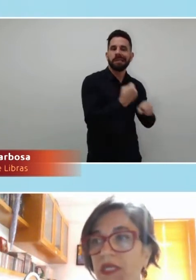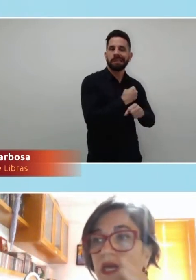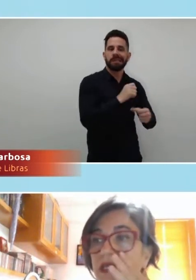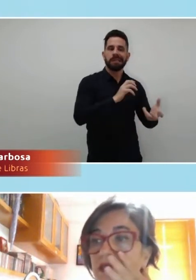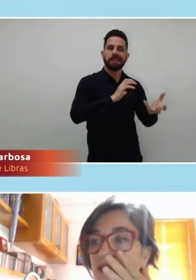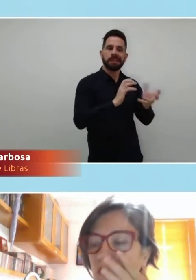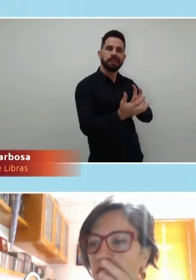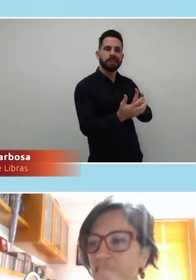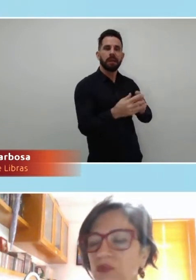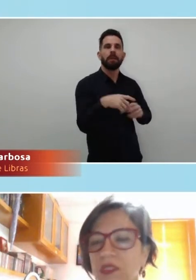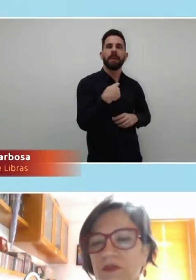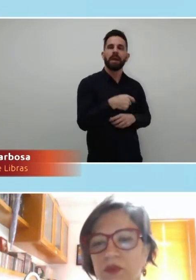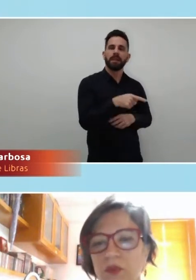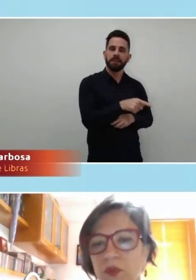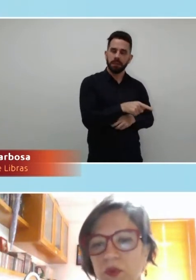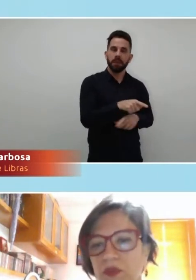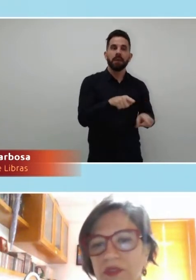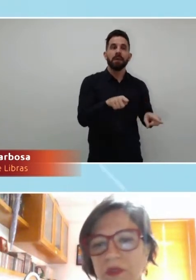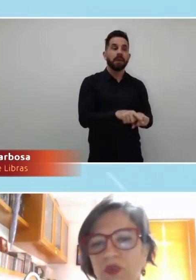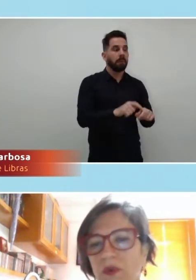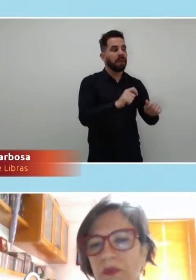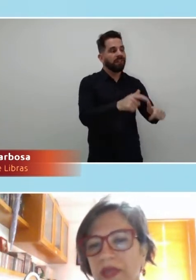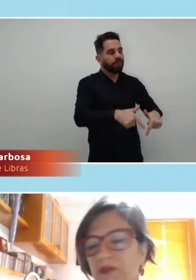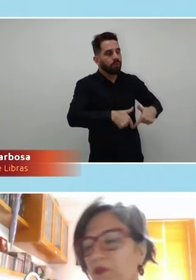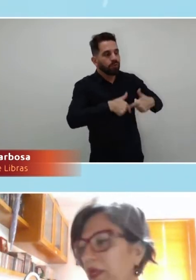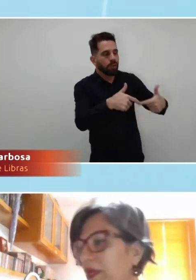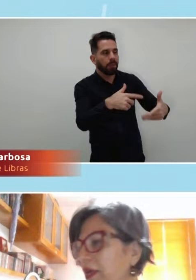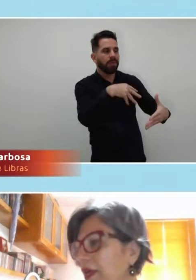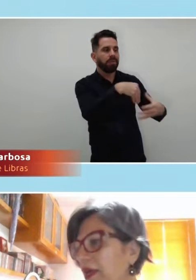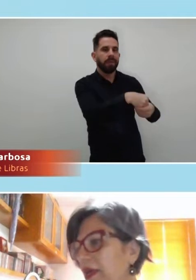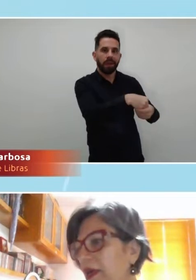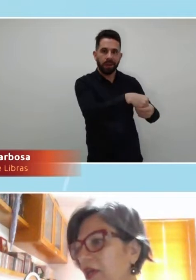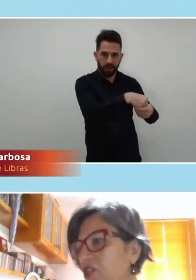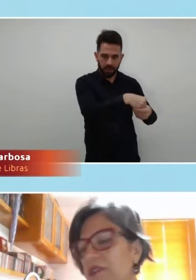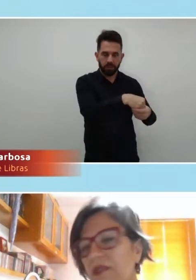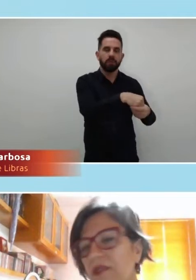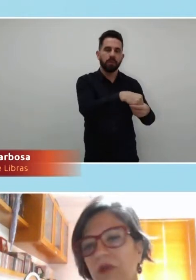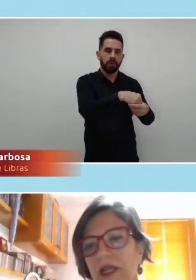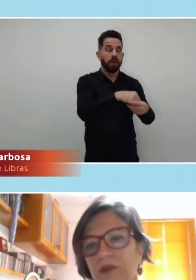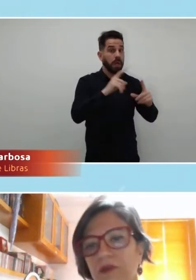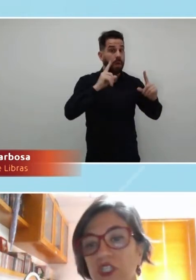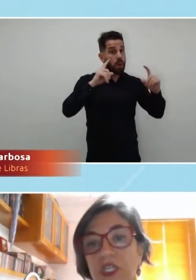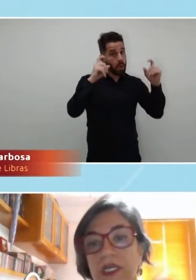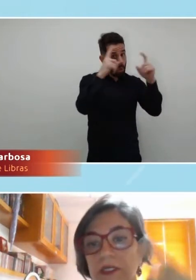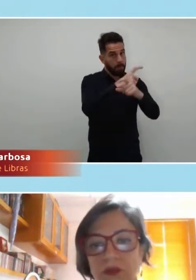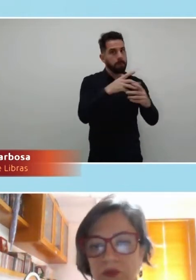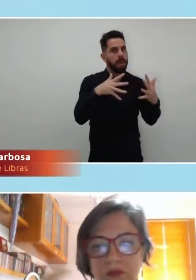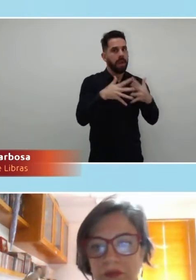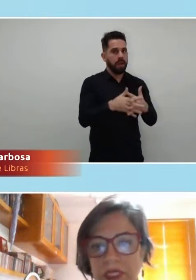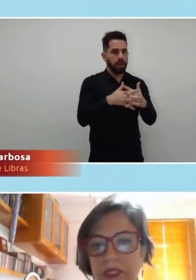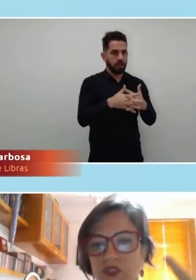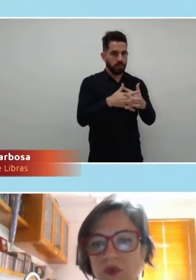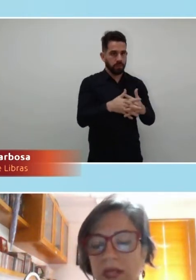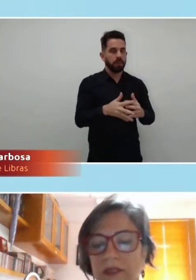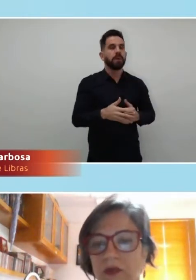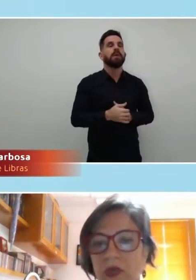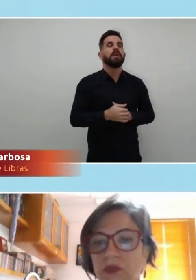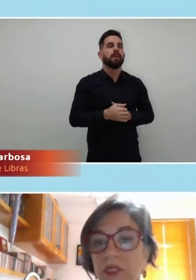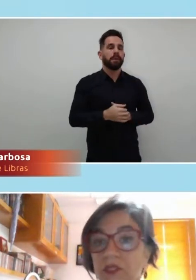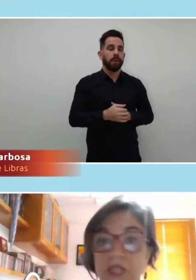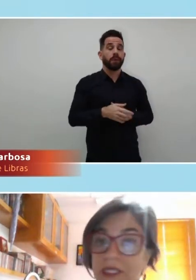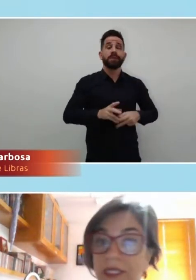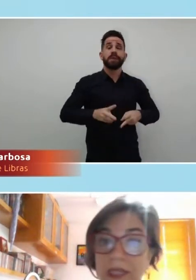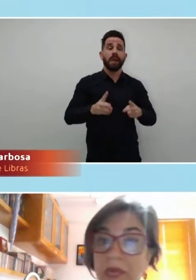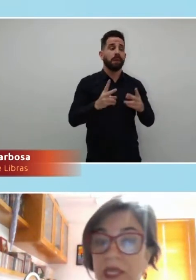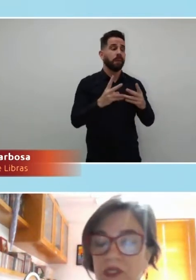E aí, isso no serviço público, isso é muito complexo, porque a gestão, ela fica girando, né, de 4 em 4 anos, e